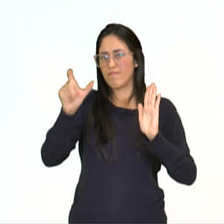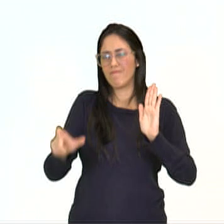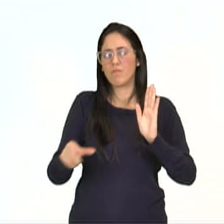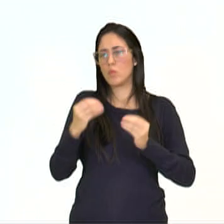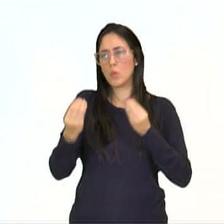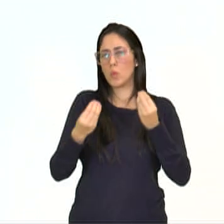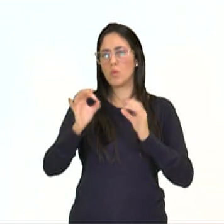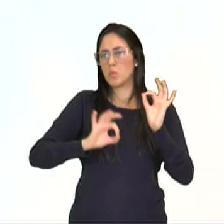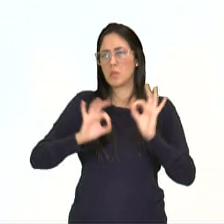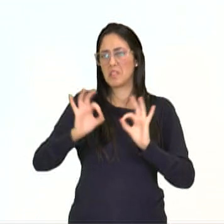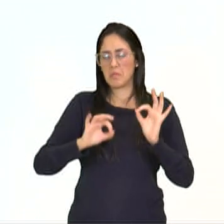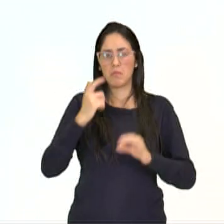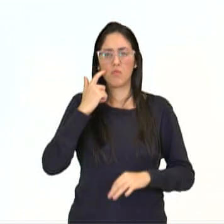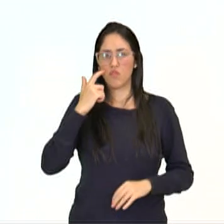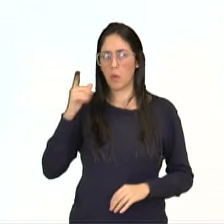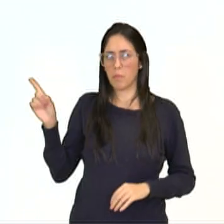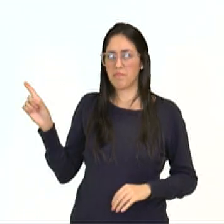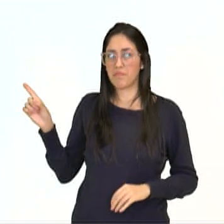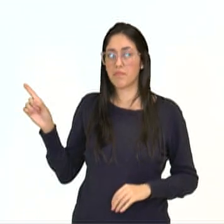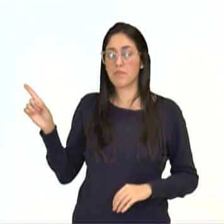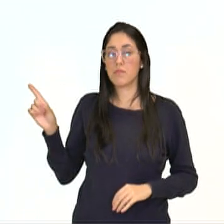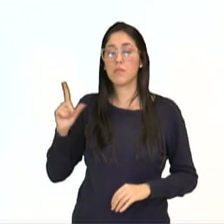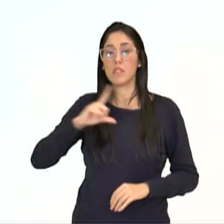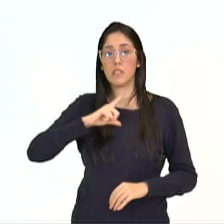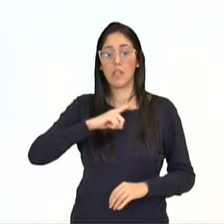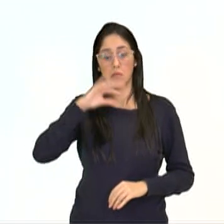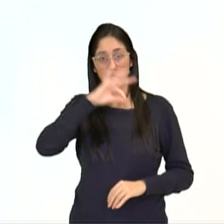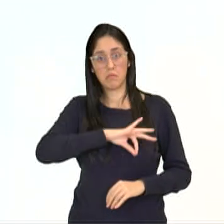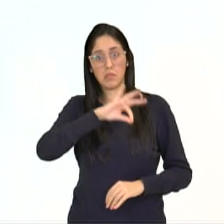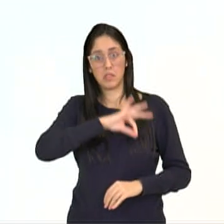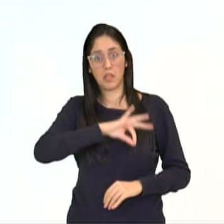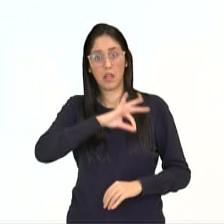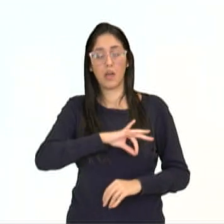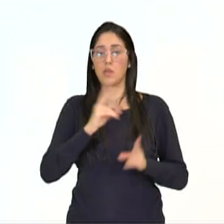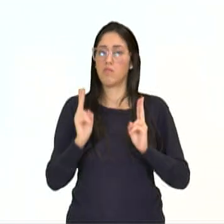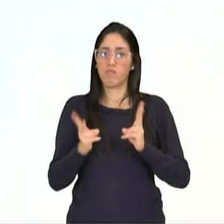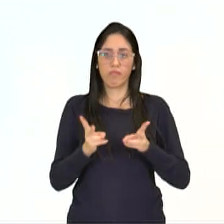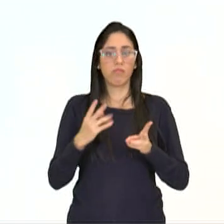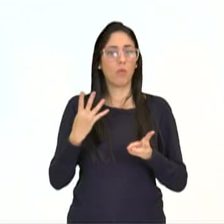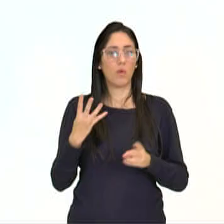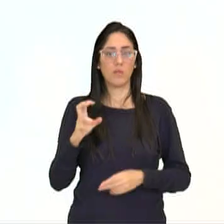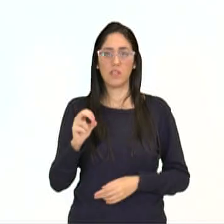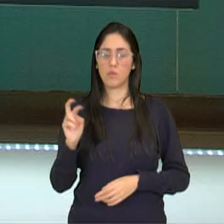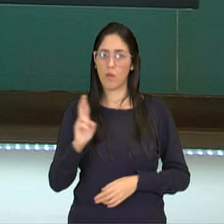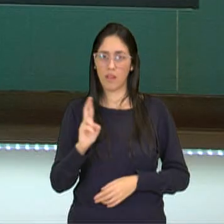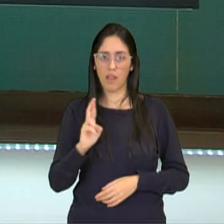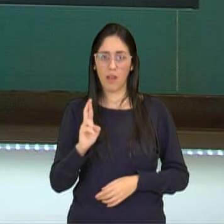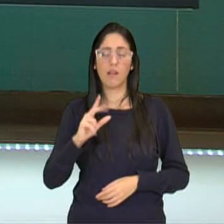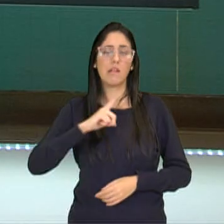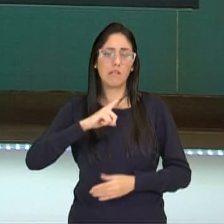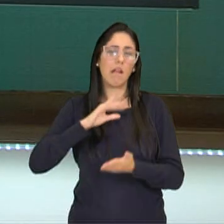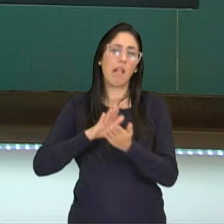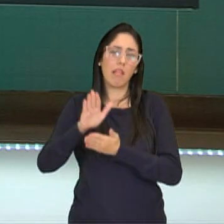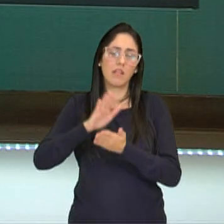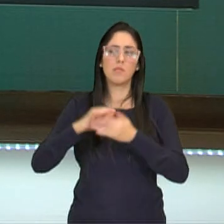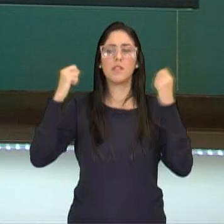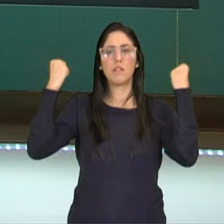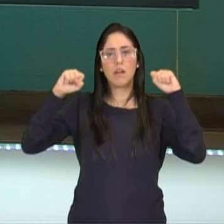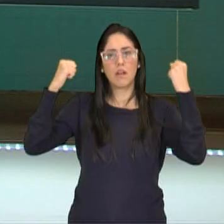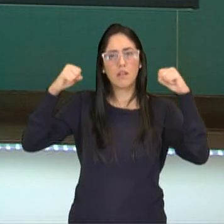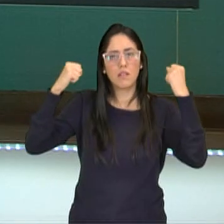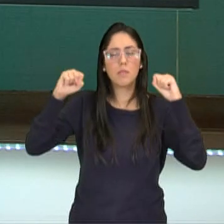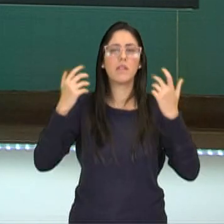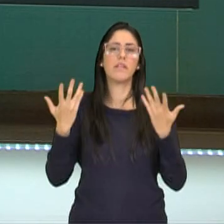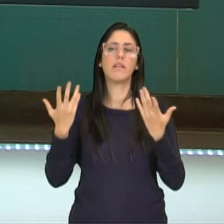ele se organizou aqui. Então, ele tem lá o salário fixo de 450 e tem as despesas fixas, academia, serviço de